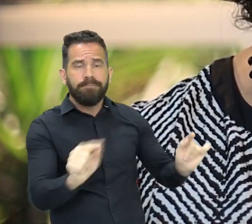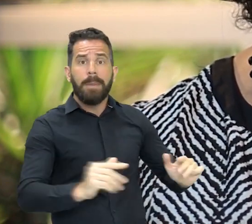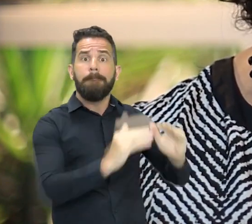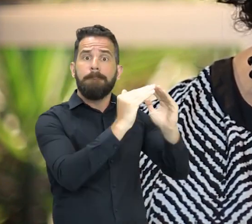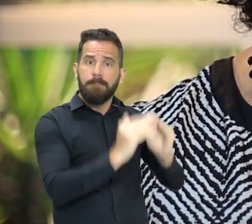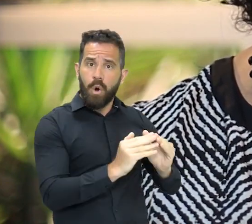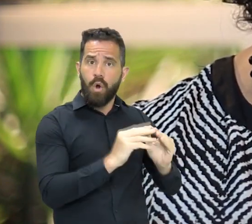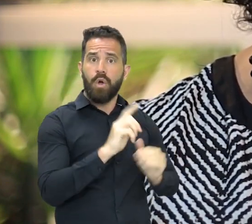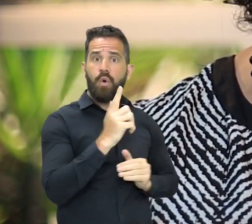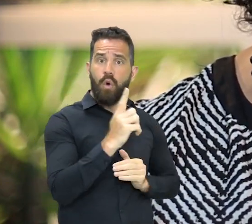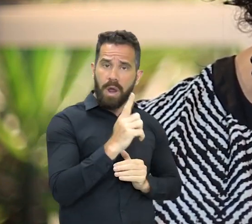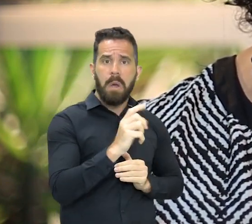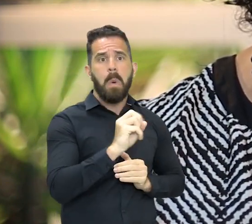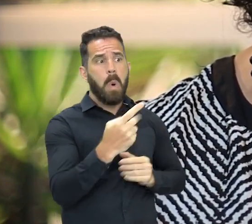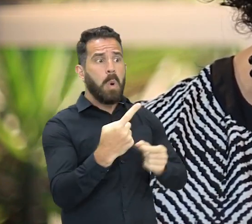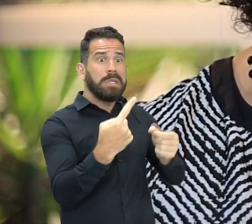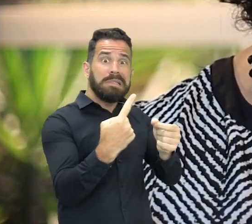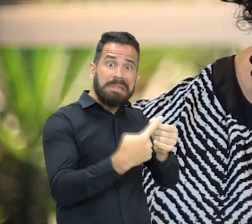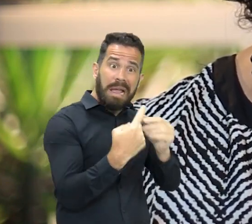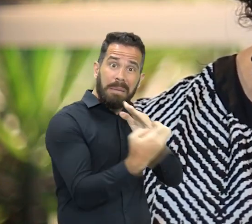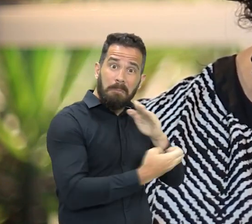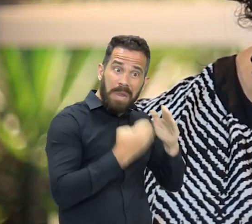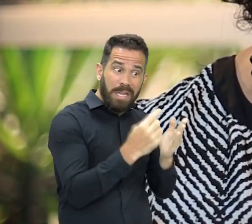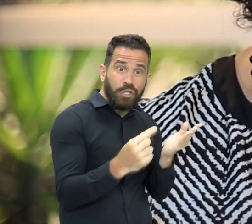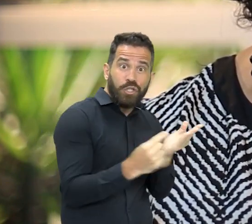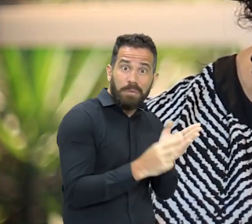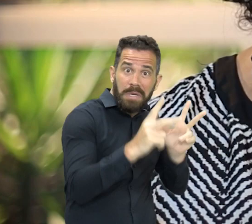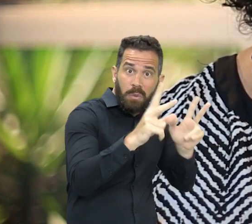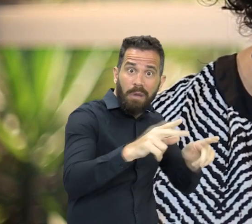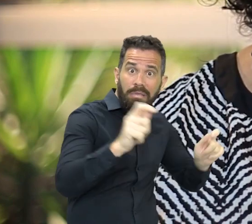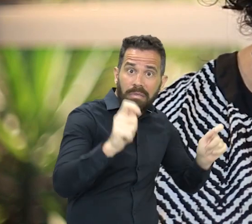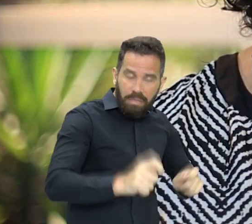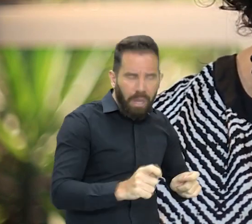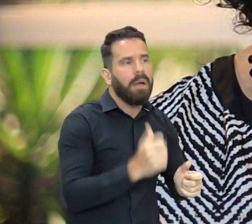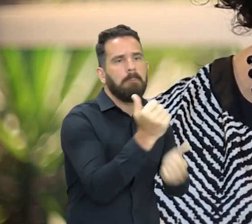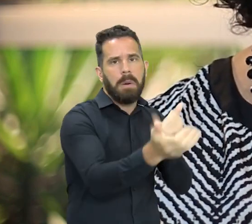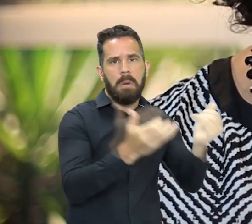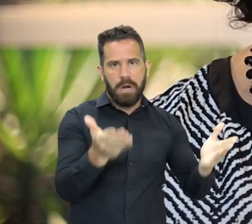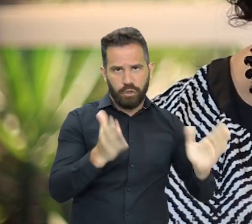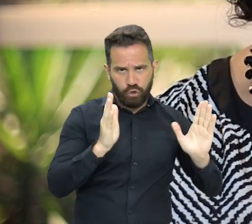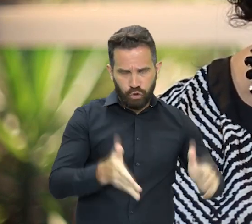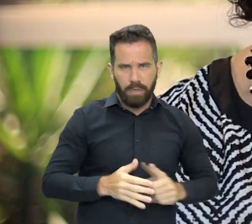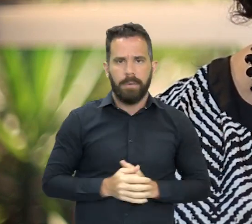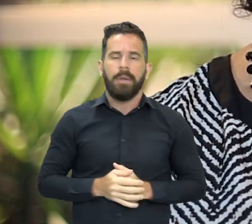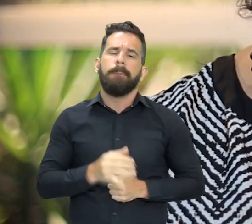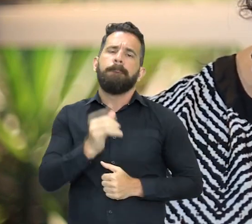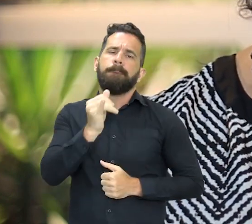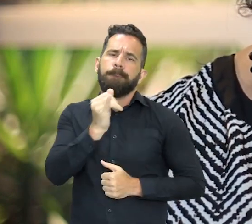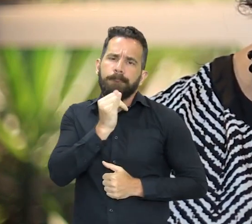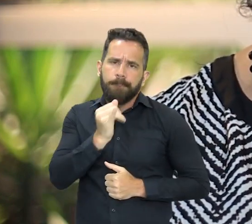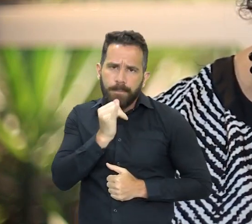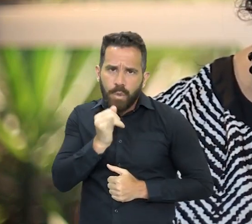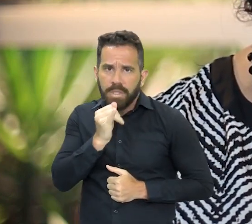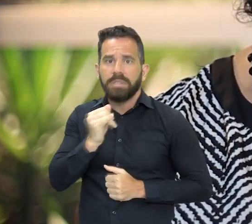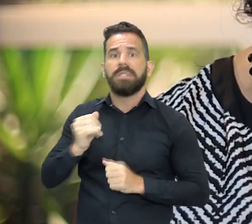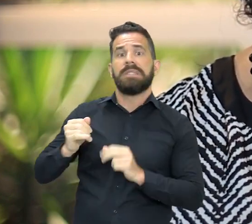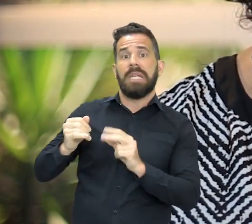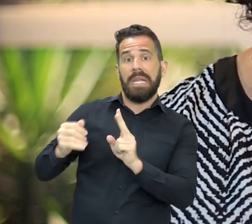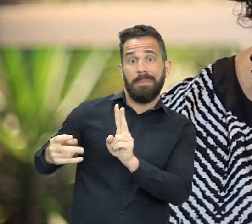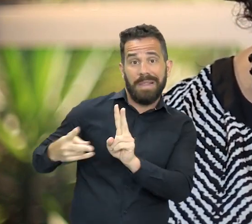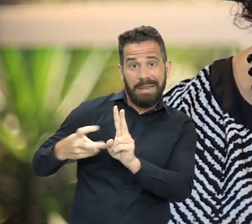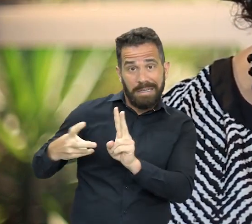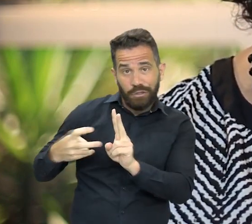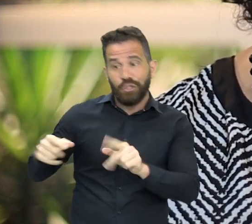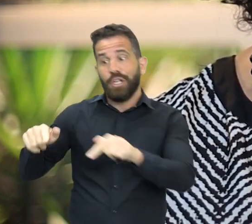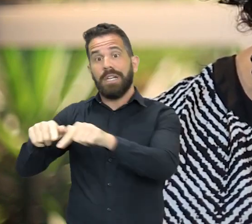em Goiânia ou em cidades onde tinham operadoras que atendiam. Naqueles lugares, por exemplo, em terras indígenas,